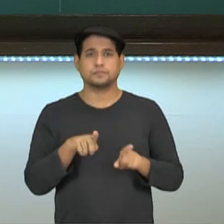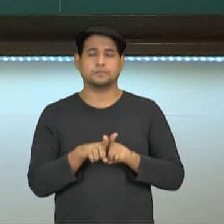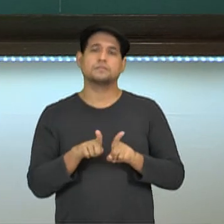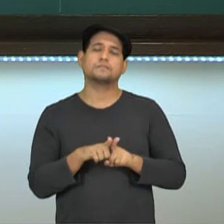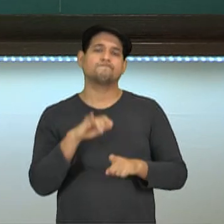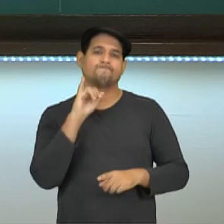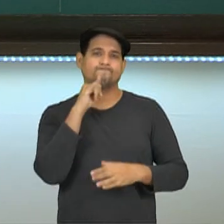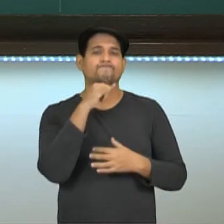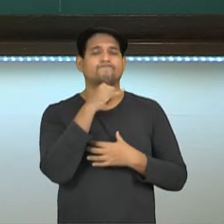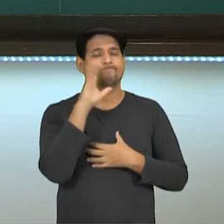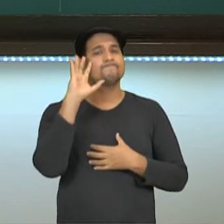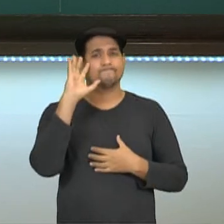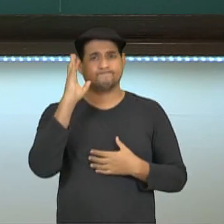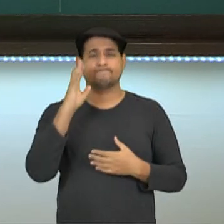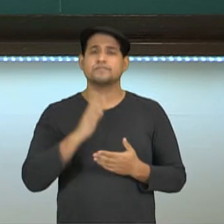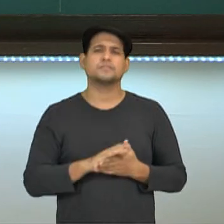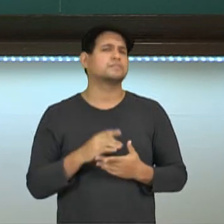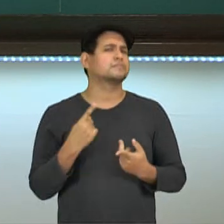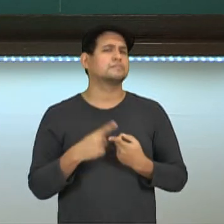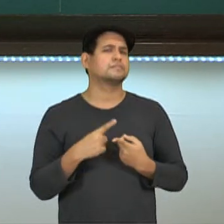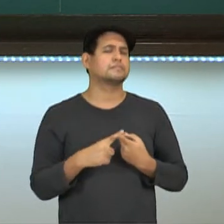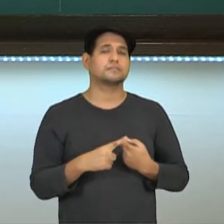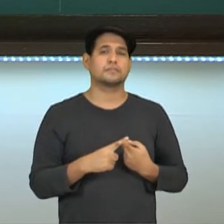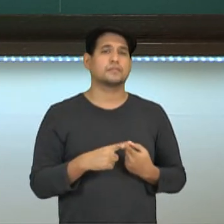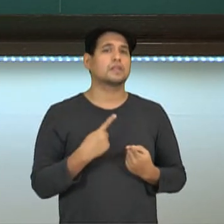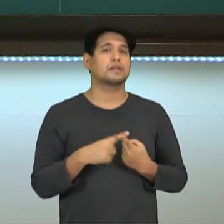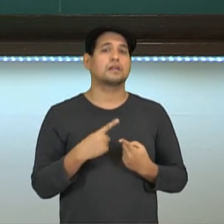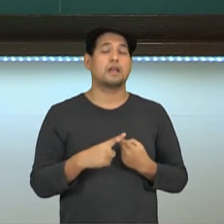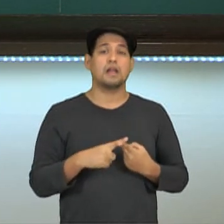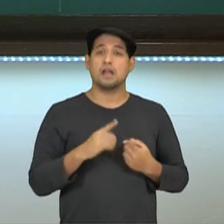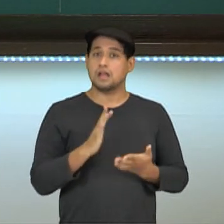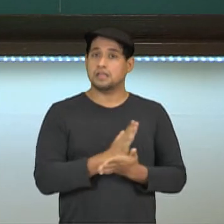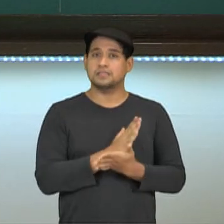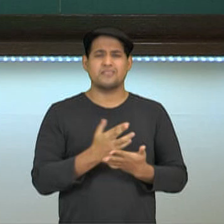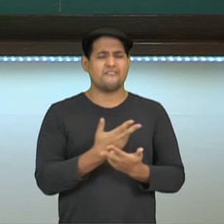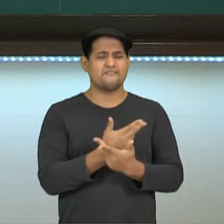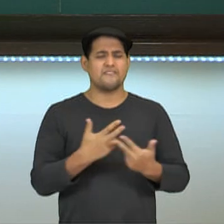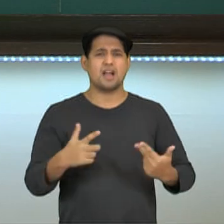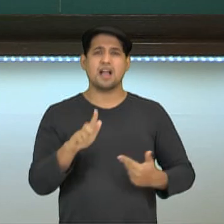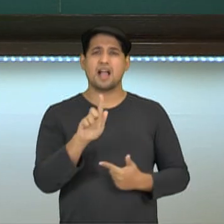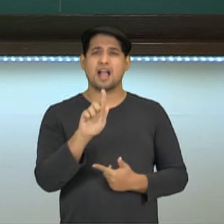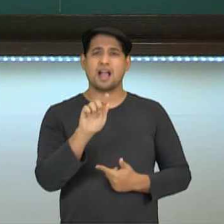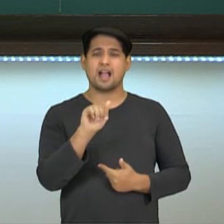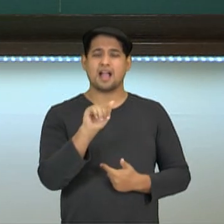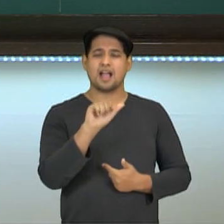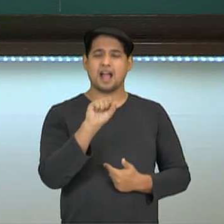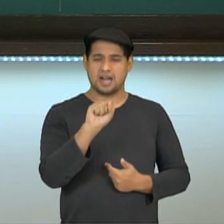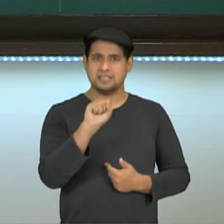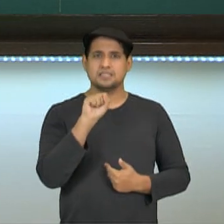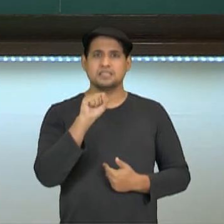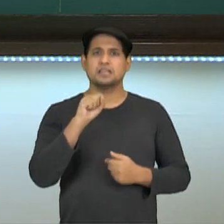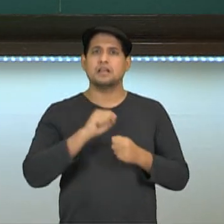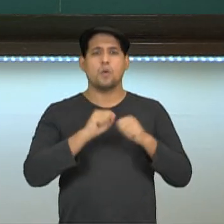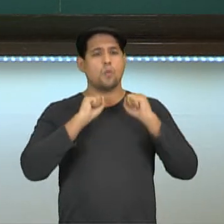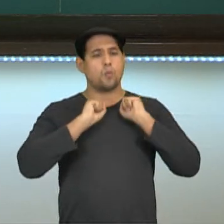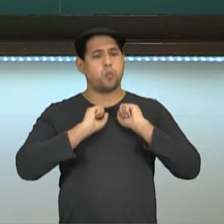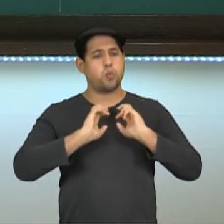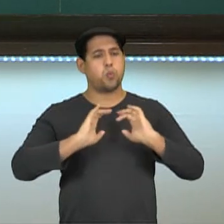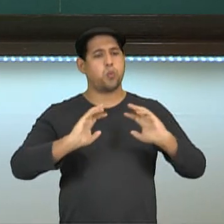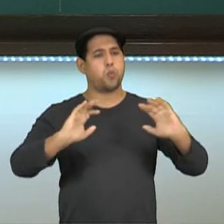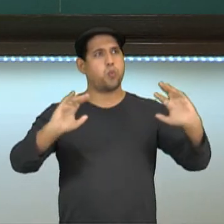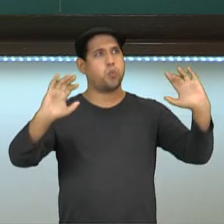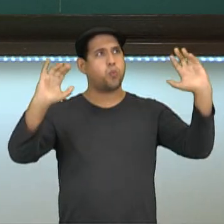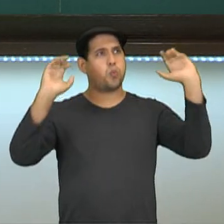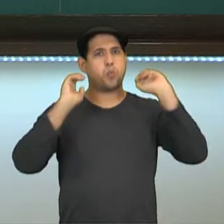Que infelizmente acaba acontecendo. Por quê? Porque muitos gases poluentes que são lançados diariamente